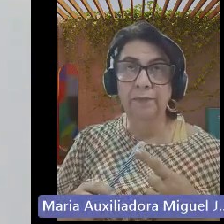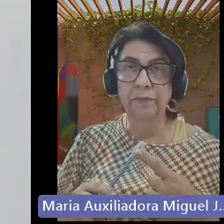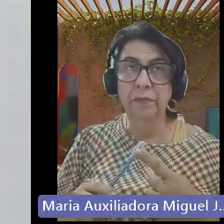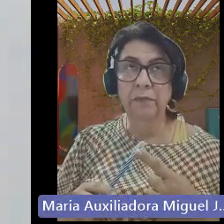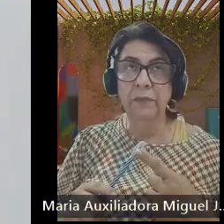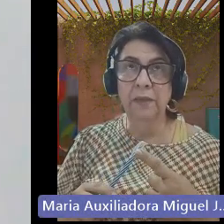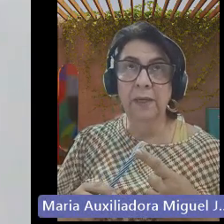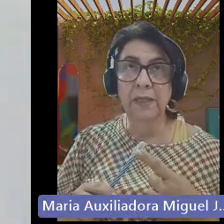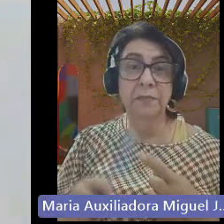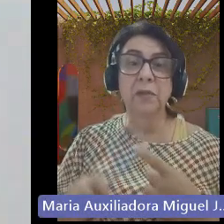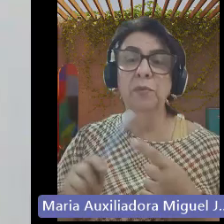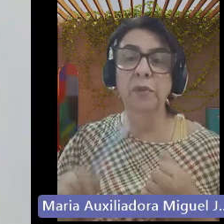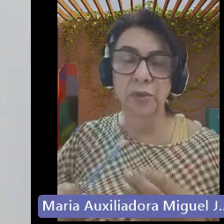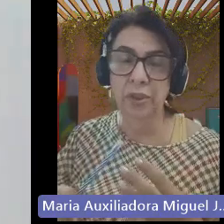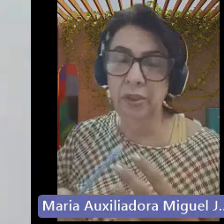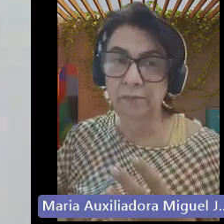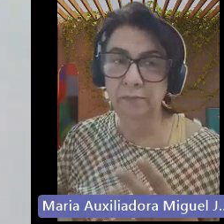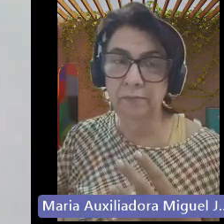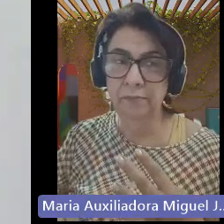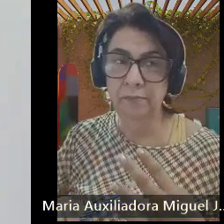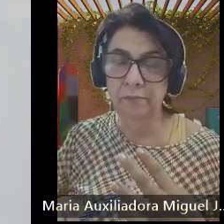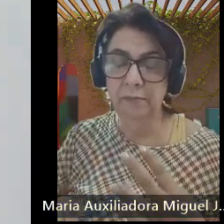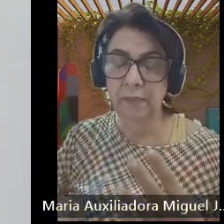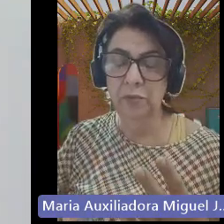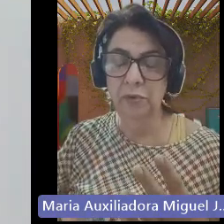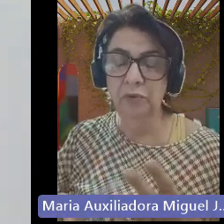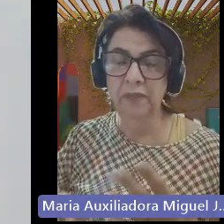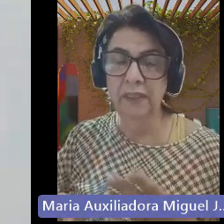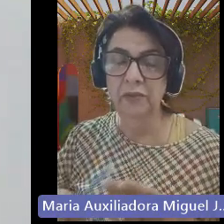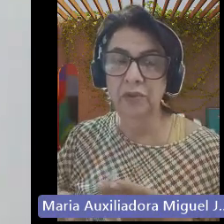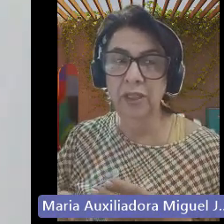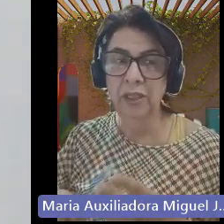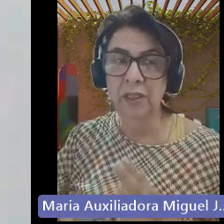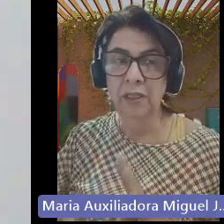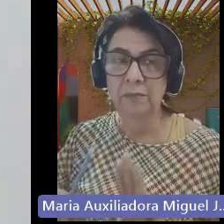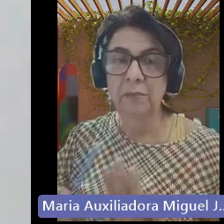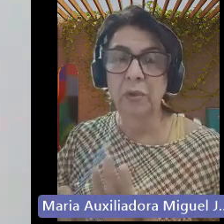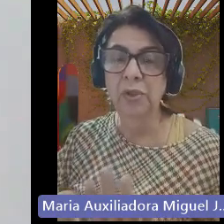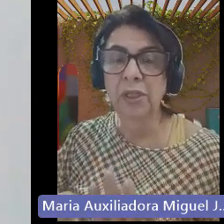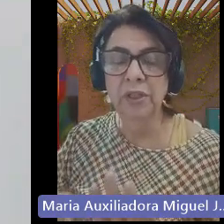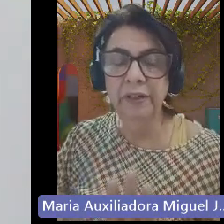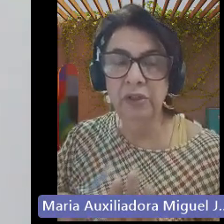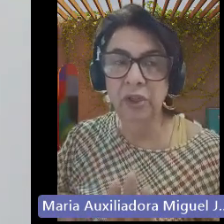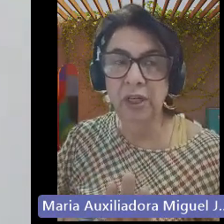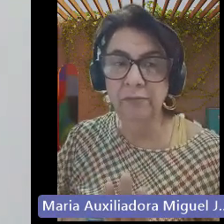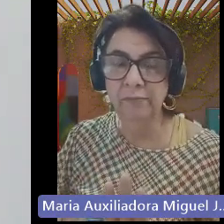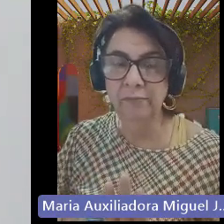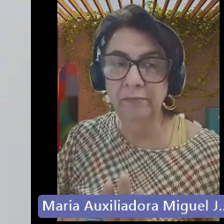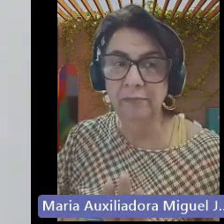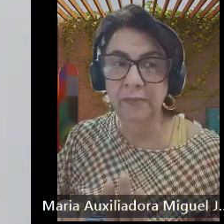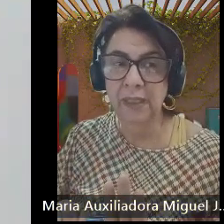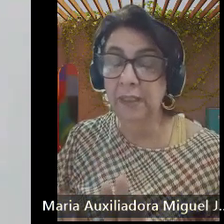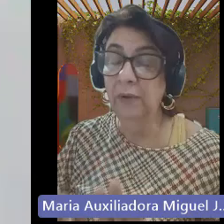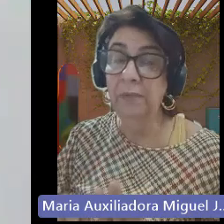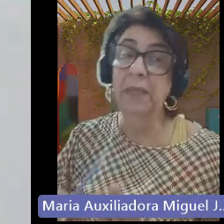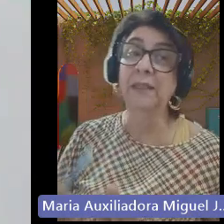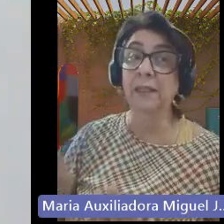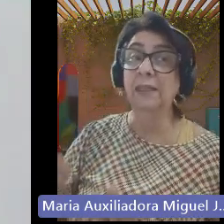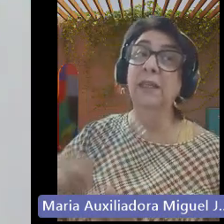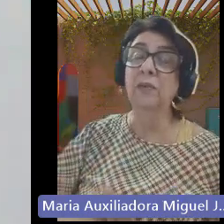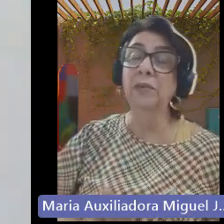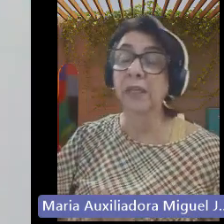e que mais? Microbiologia. Isso porque eu estou falando de biologia geral. Então,